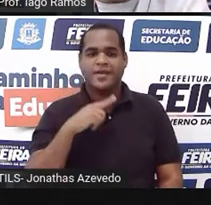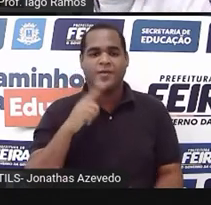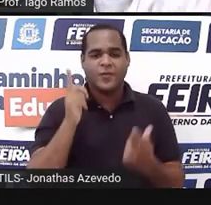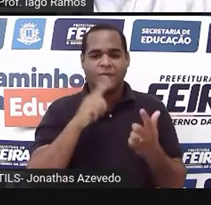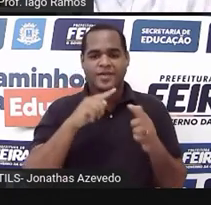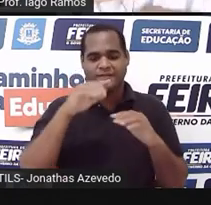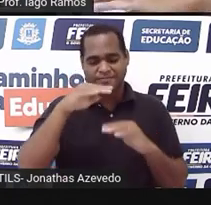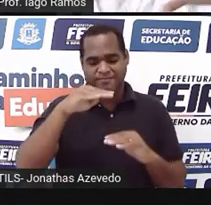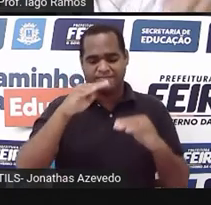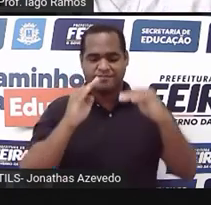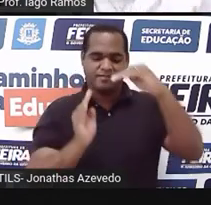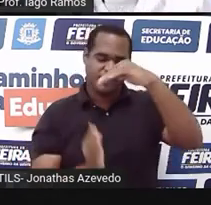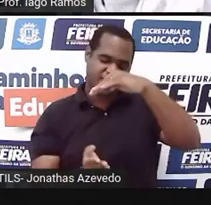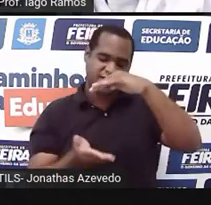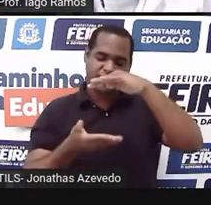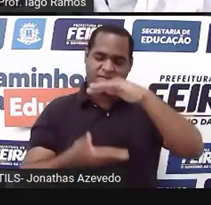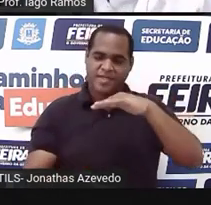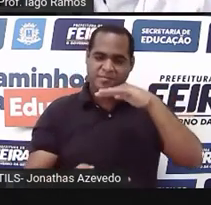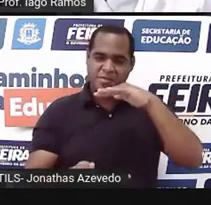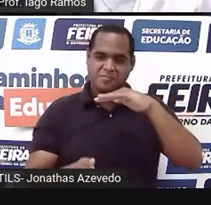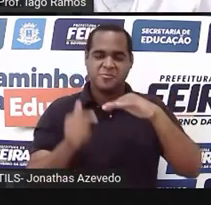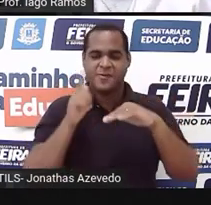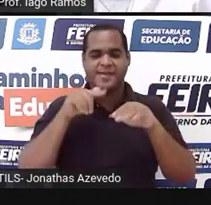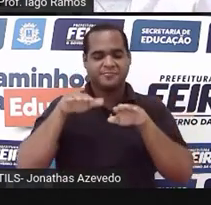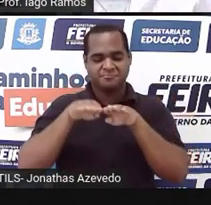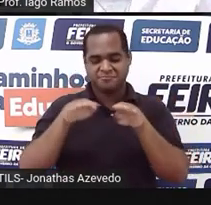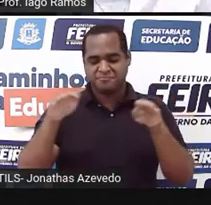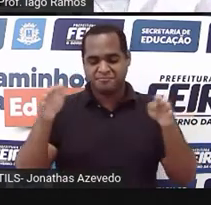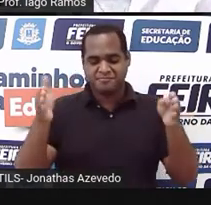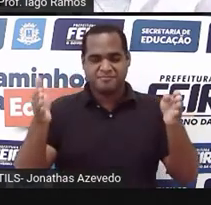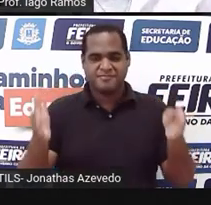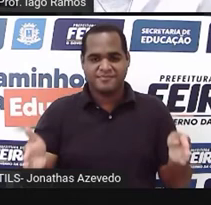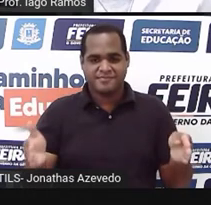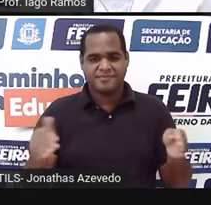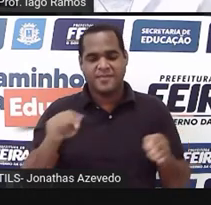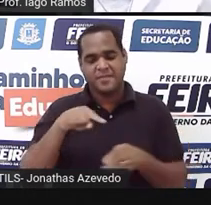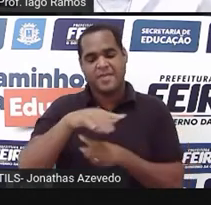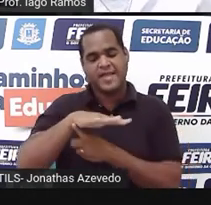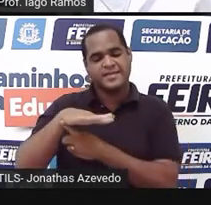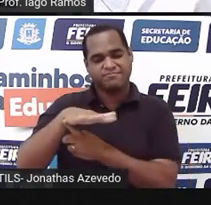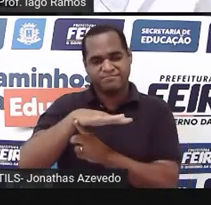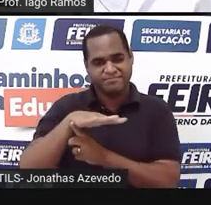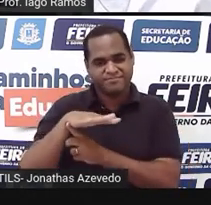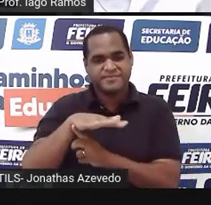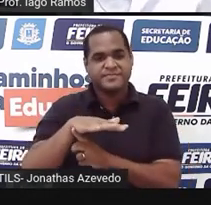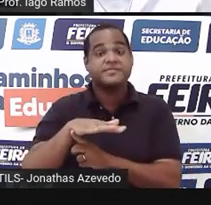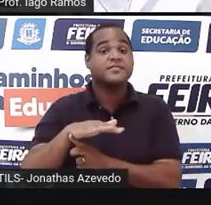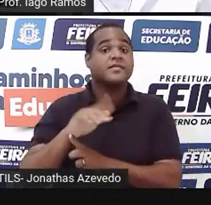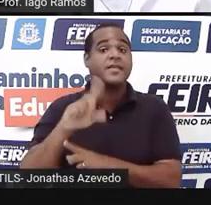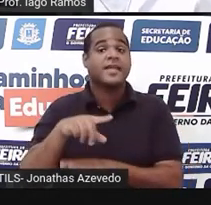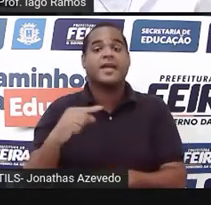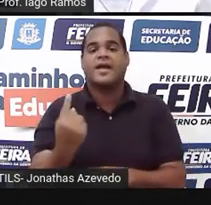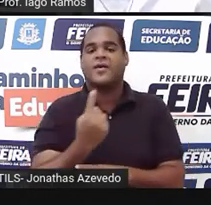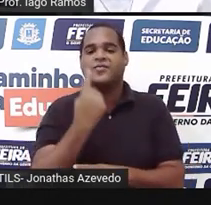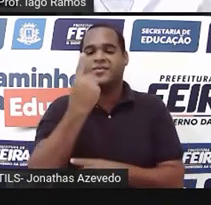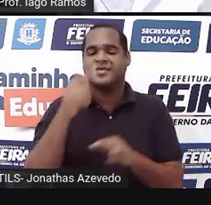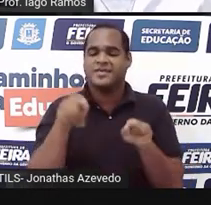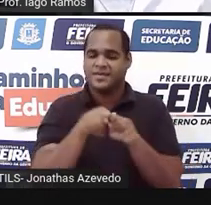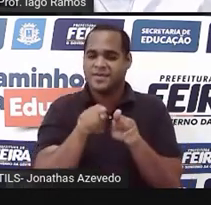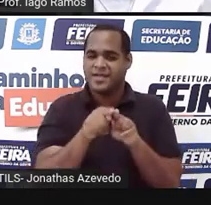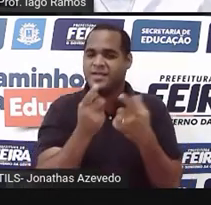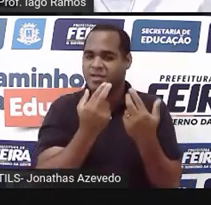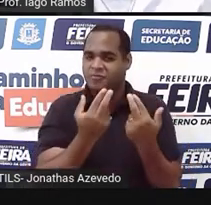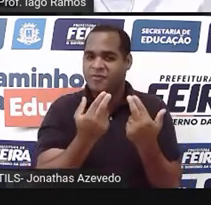conseguir apoiar ele em pé em cima de uma mesa por exemplo tá e altura é a mesma altura